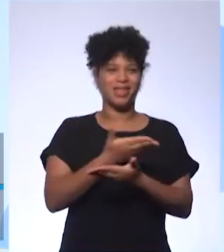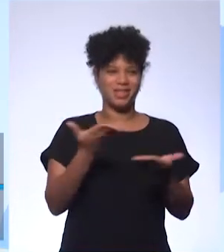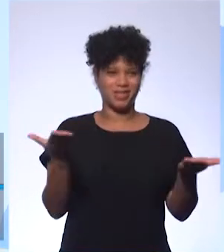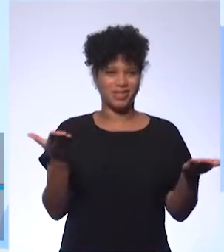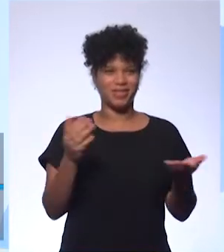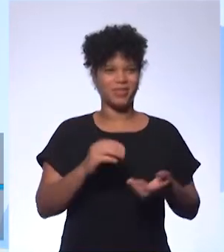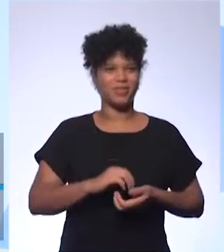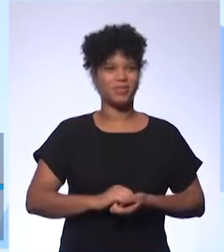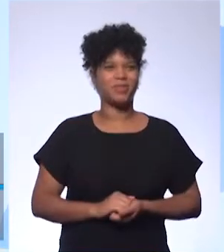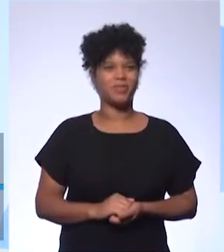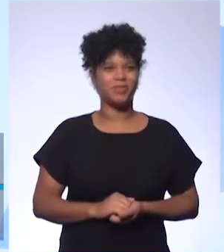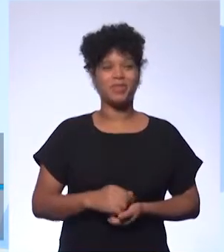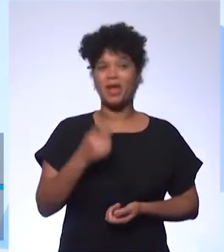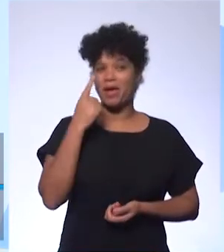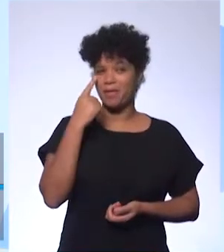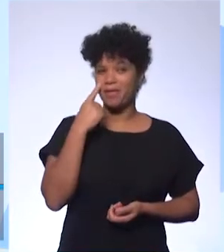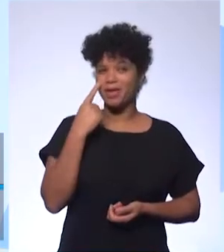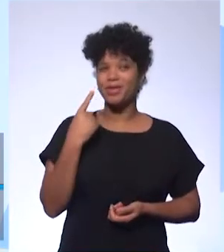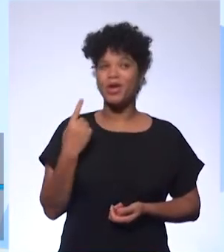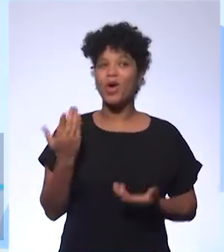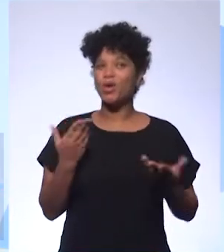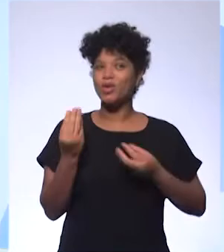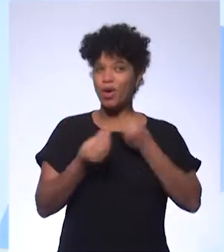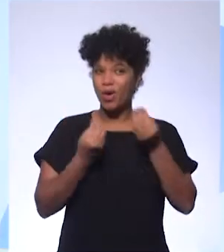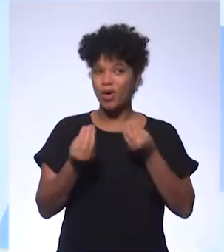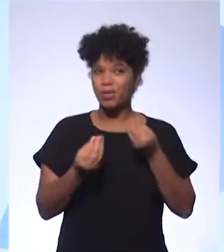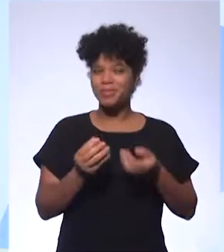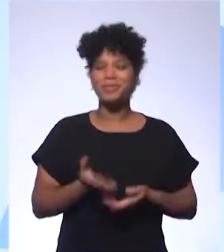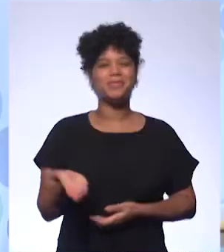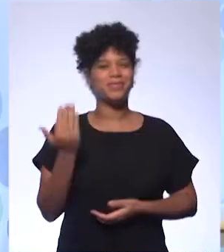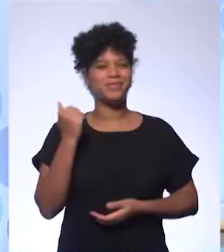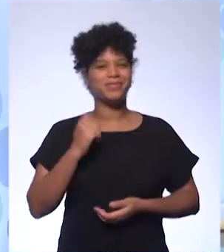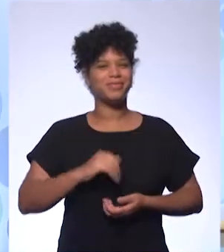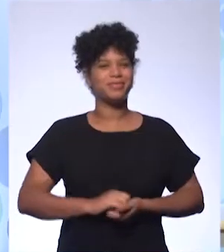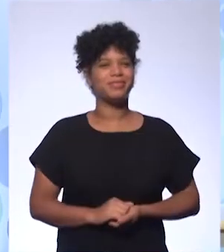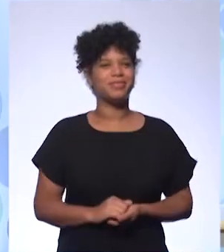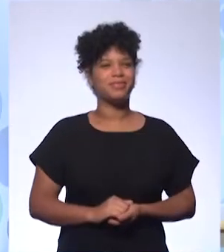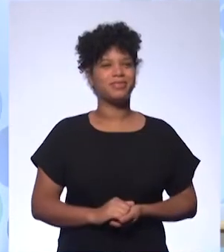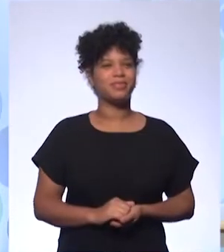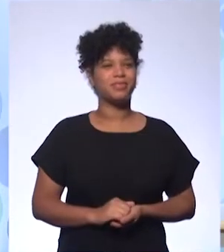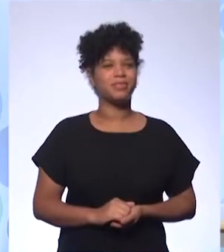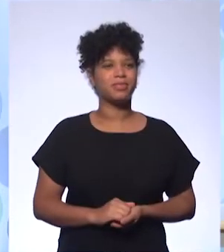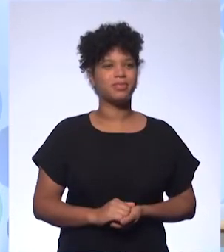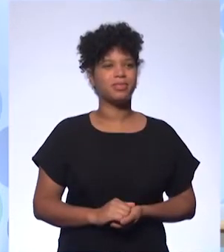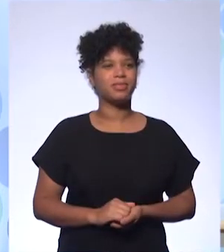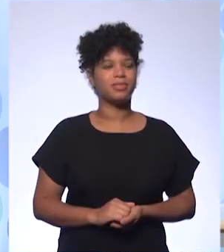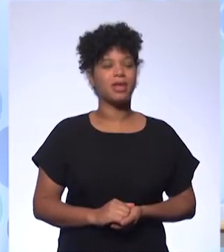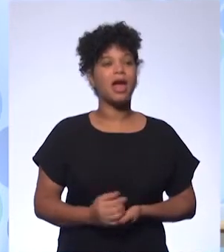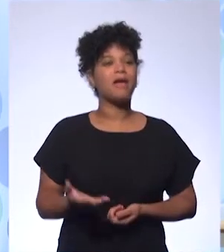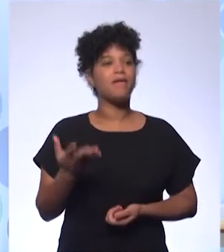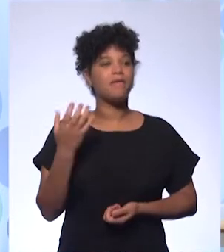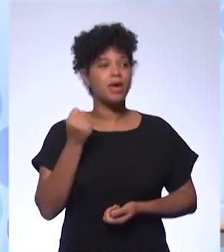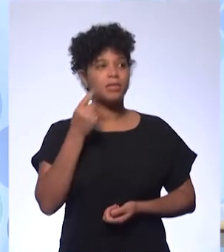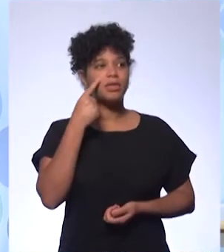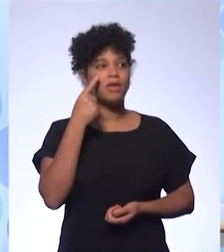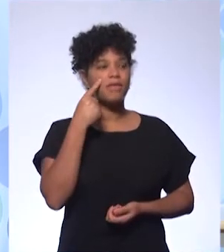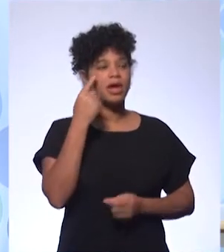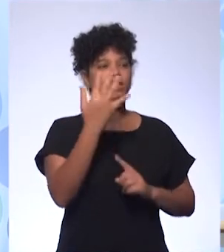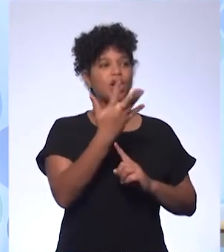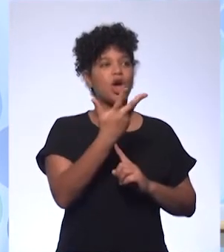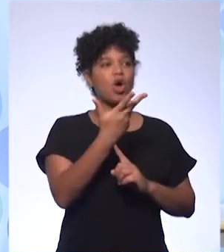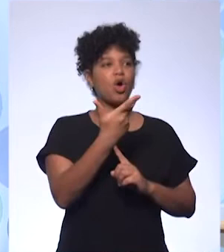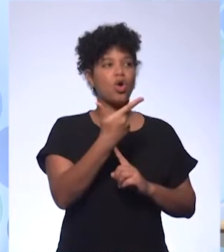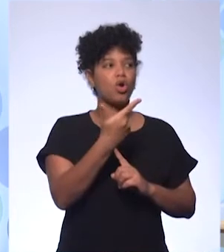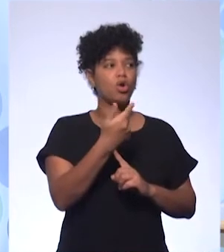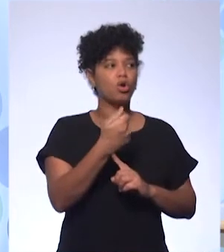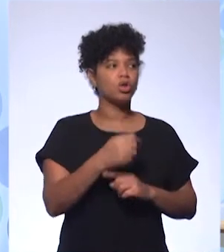see how it goes today. Vamos ver como é que vai hoje? Vamos lá. There we go. Então, vamos começar com a parte de arte, né? Primeiro, vamos começar com a